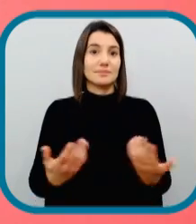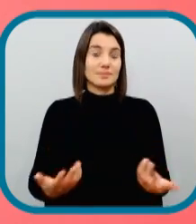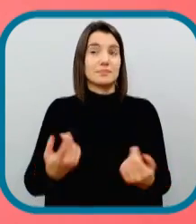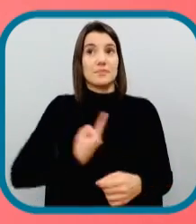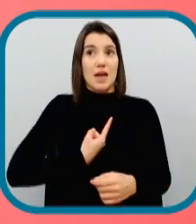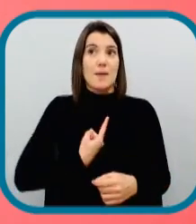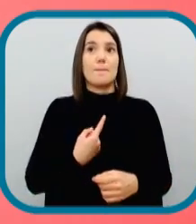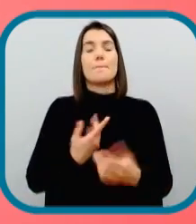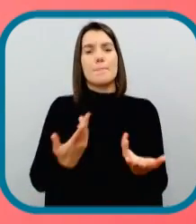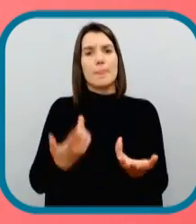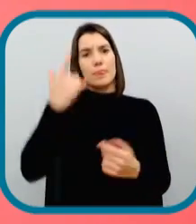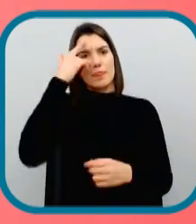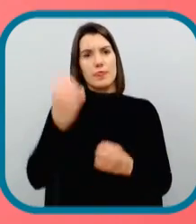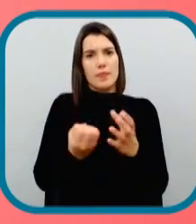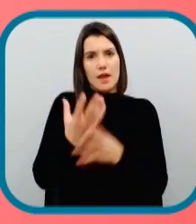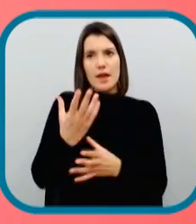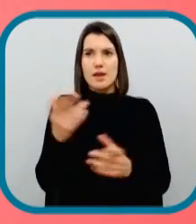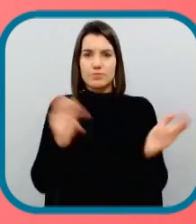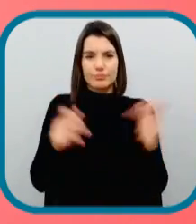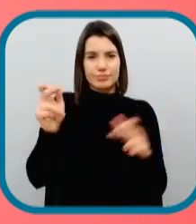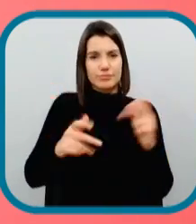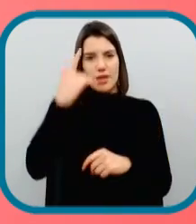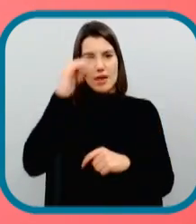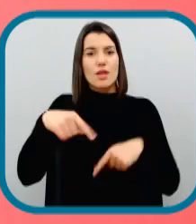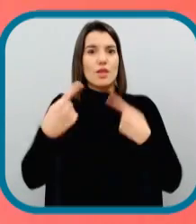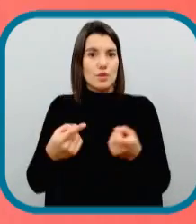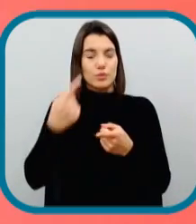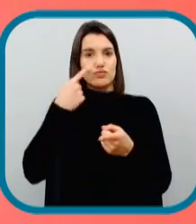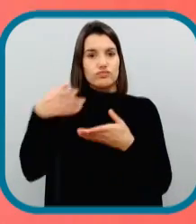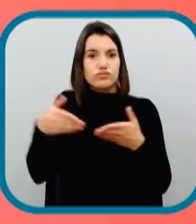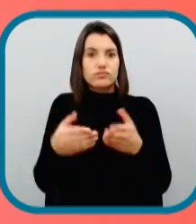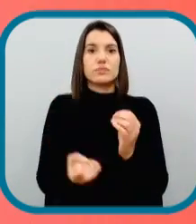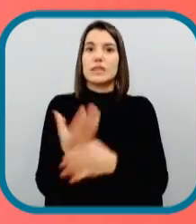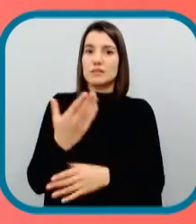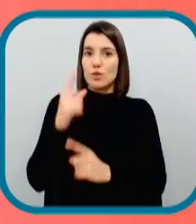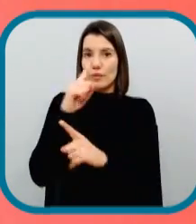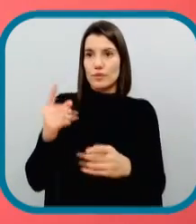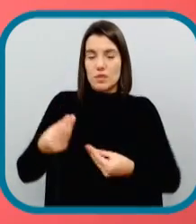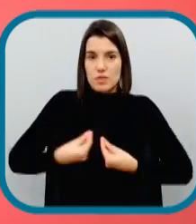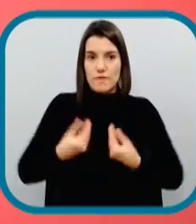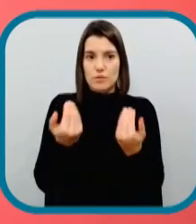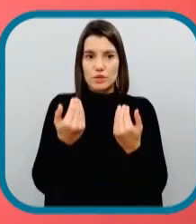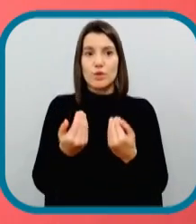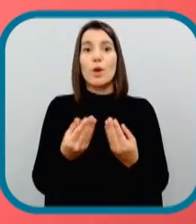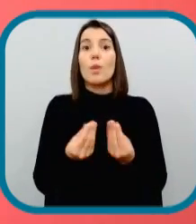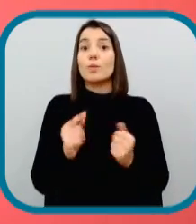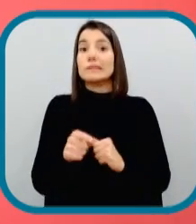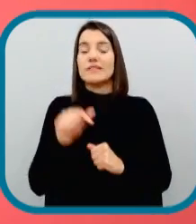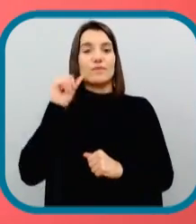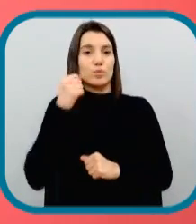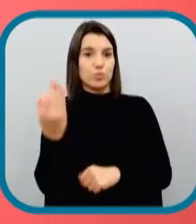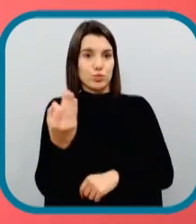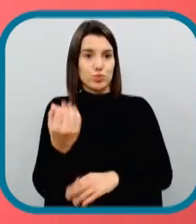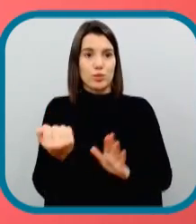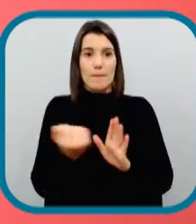O tema é basicamente tínhamos de fazer um briefing criativo e depois, posteriormente, uma execução para um briefing do cliente que as pessoas nos deram. O produto é o vinho do